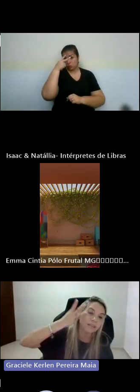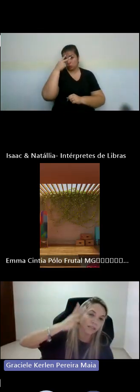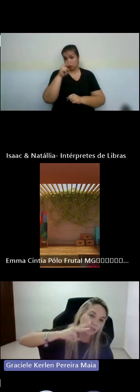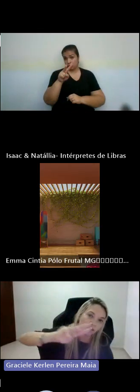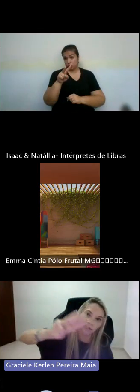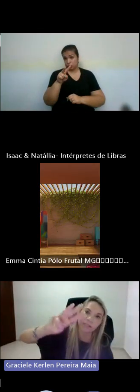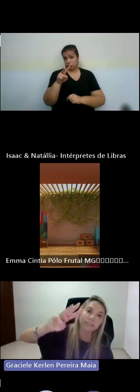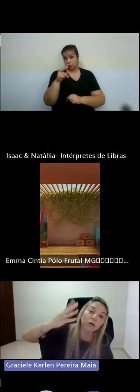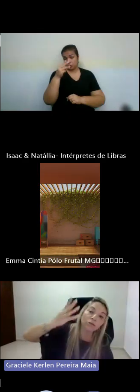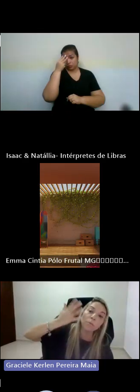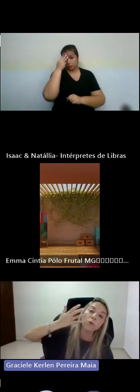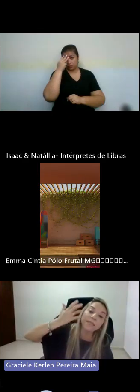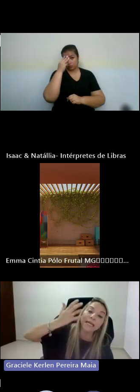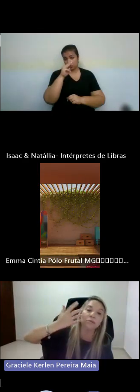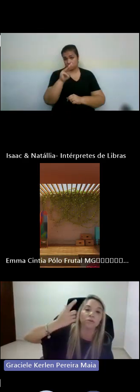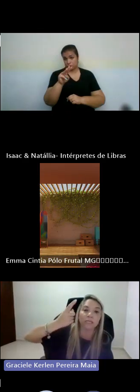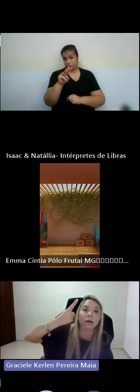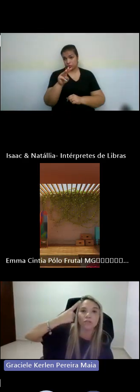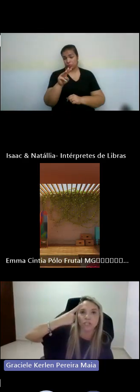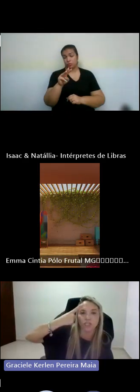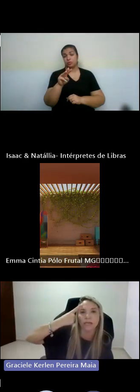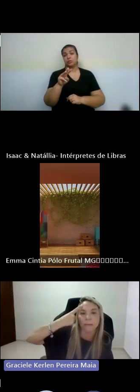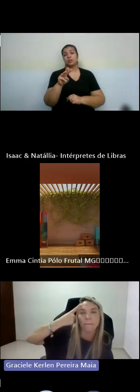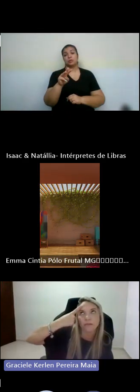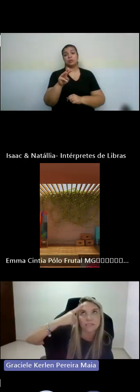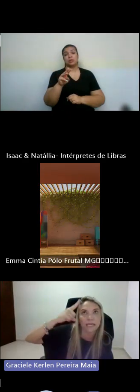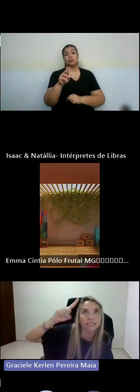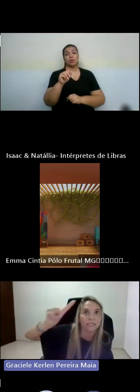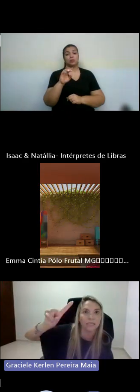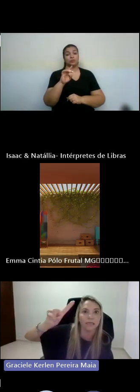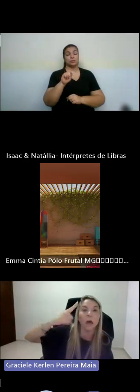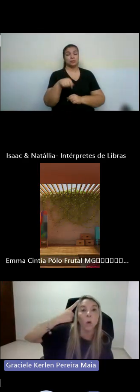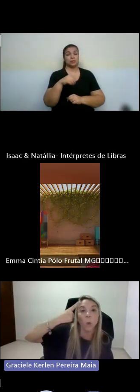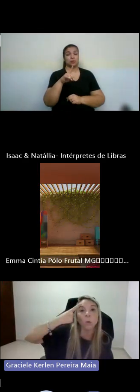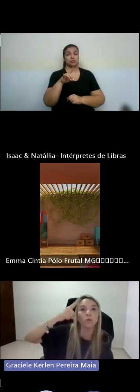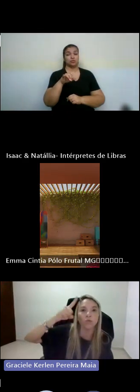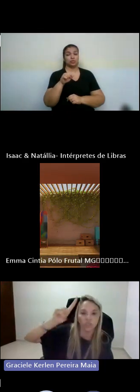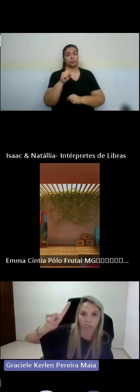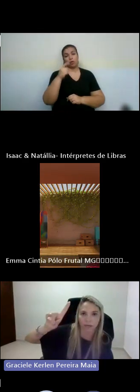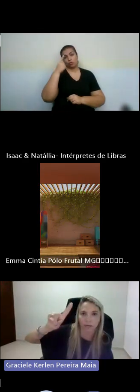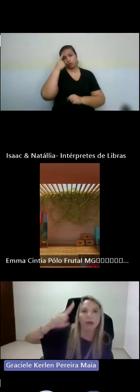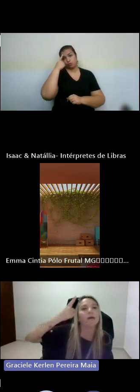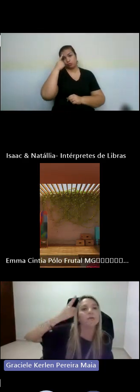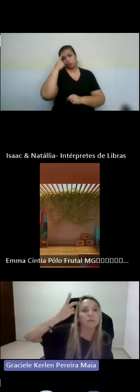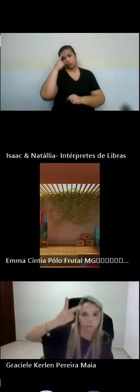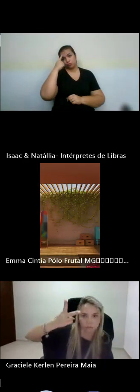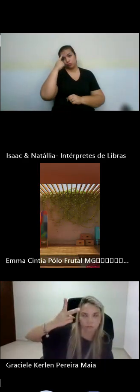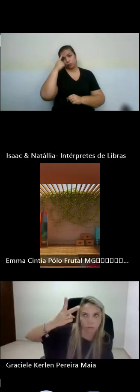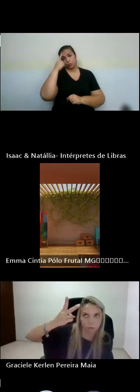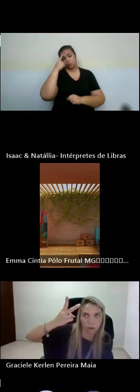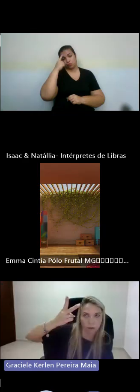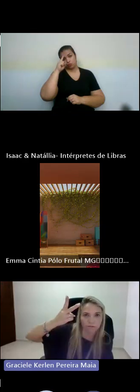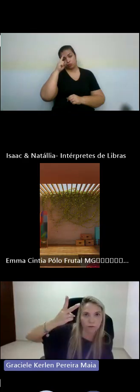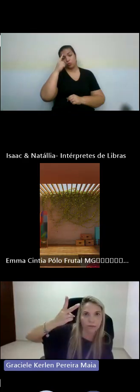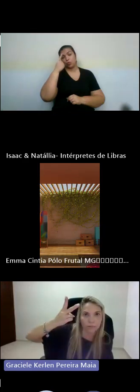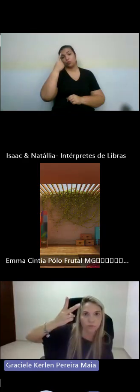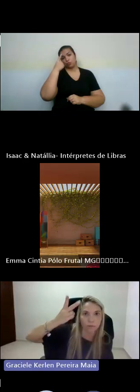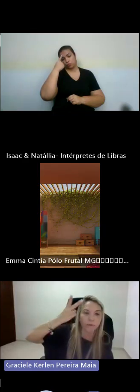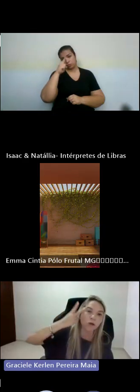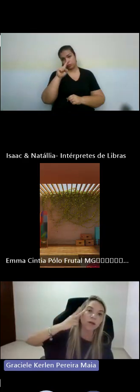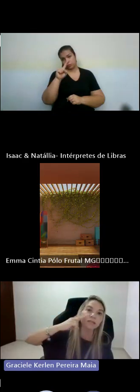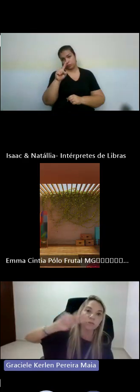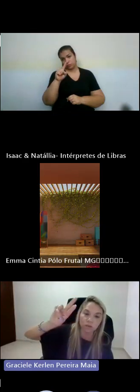dias, 3 dias. Então, eu estou mudando. O sinal de dia, né? Pode ser assim. 1 dia. Com a